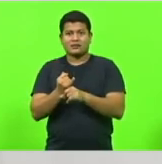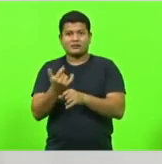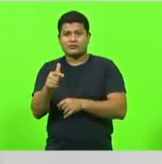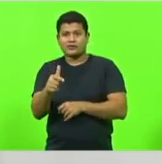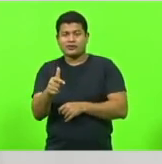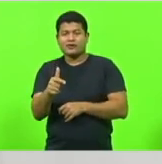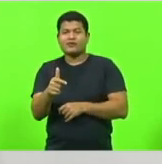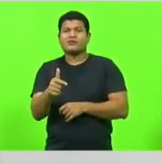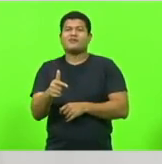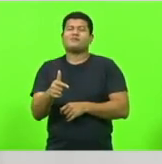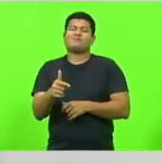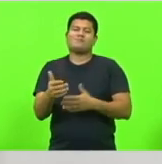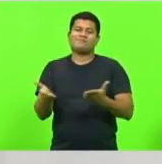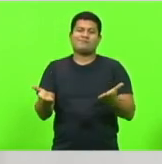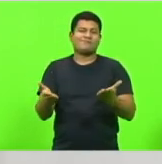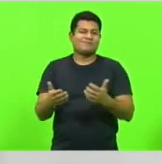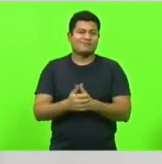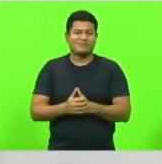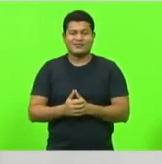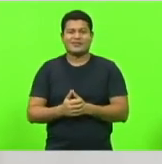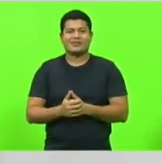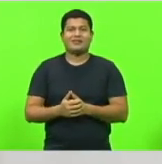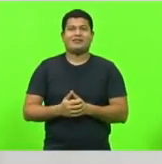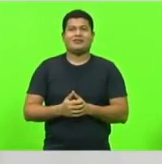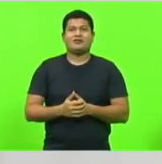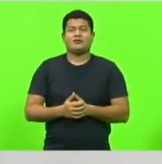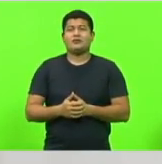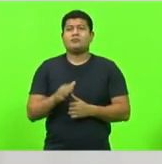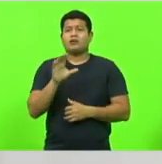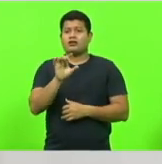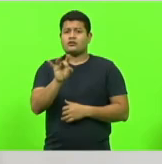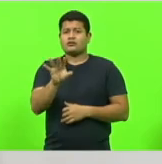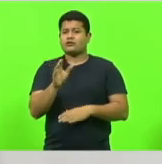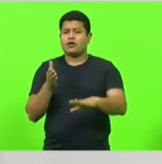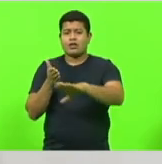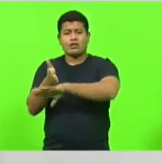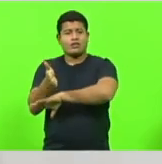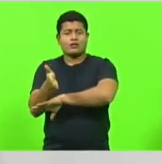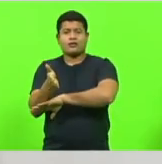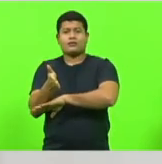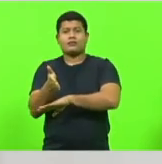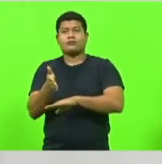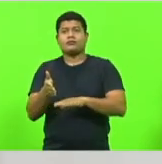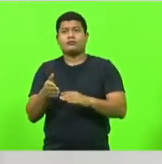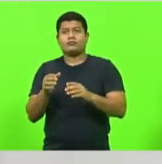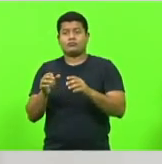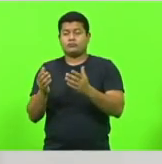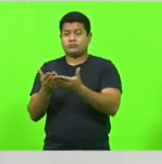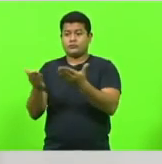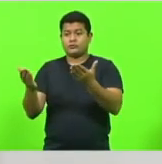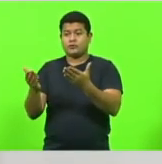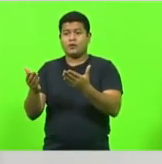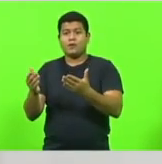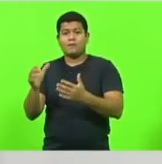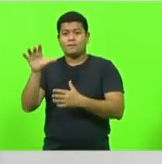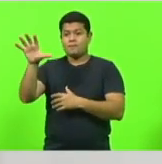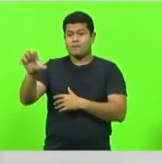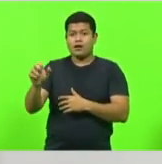Tá sem internet. É só entrar ali dentro e colocar o rostinho